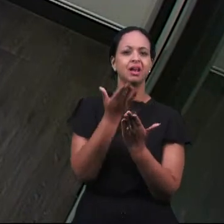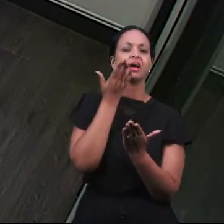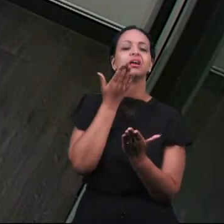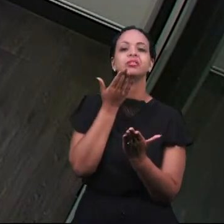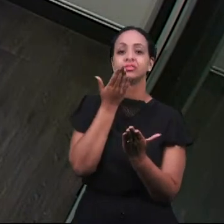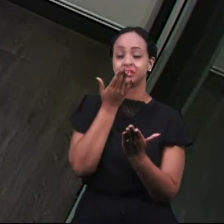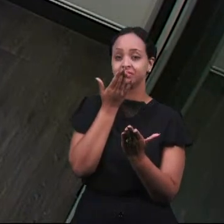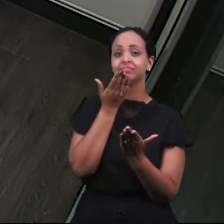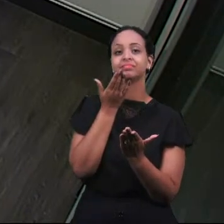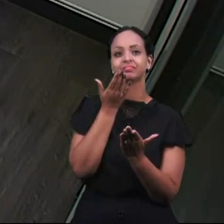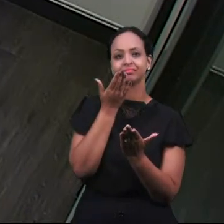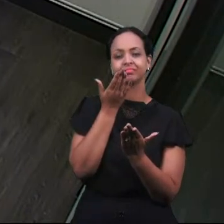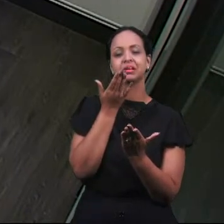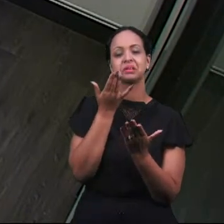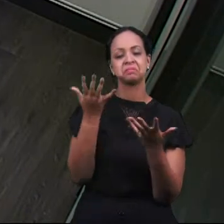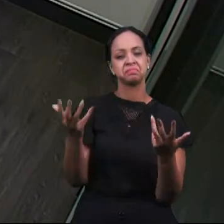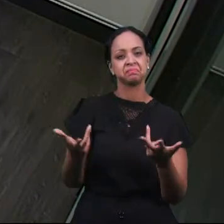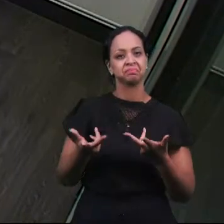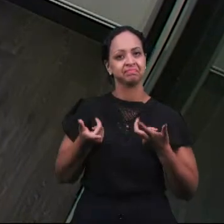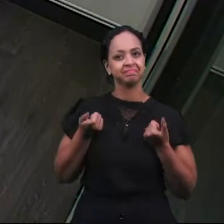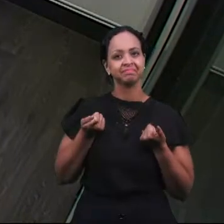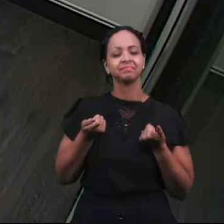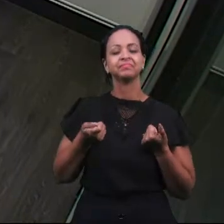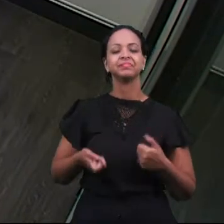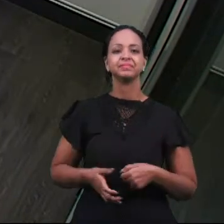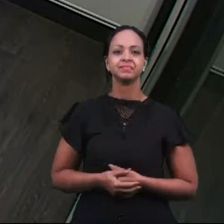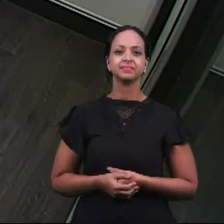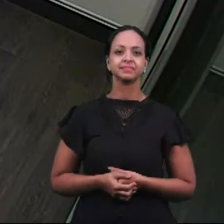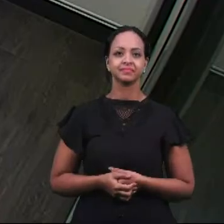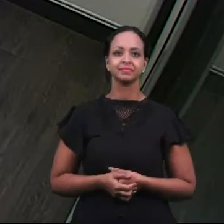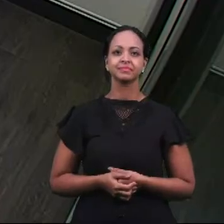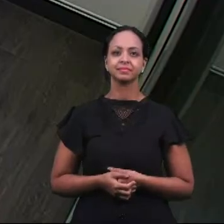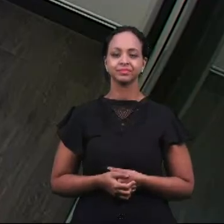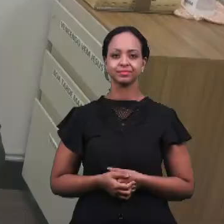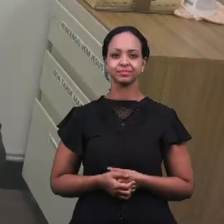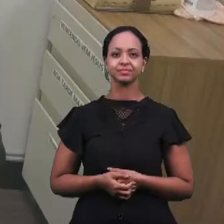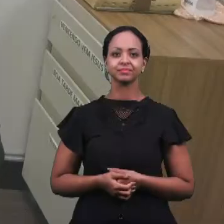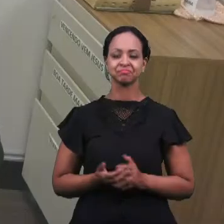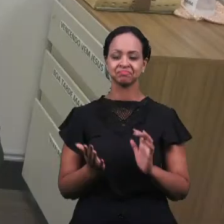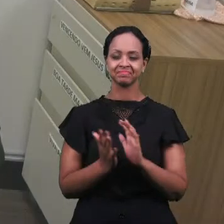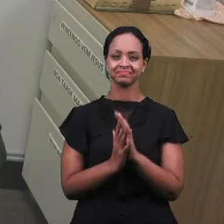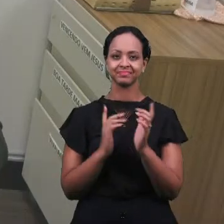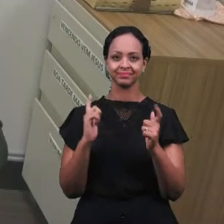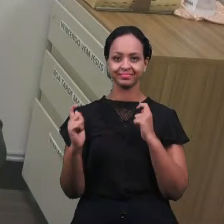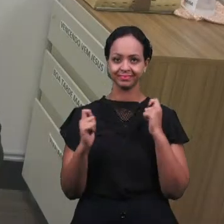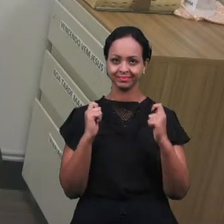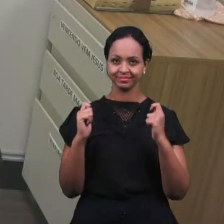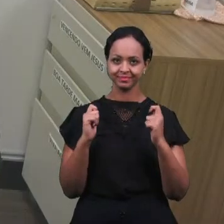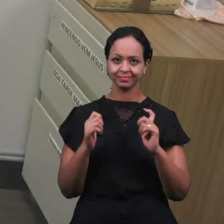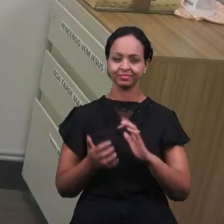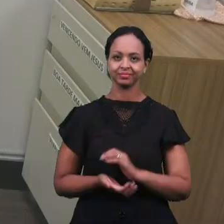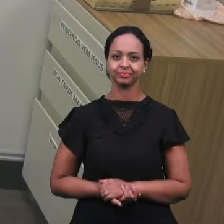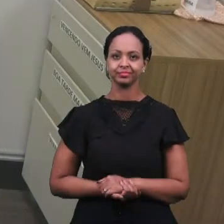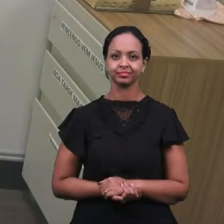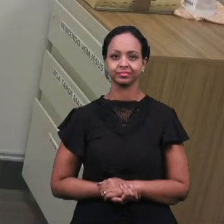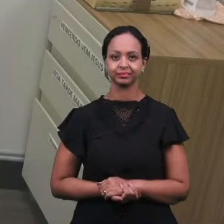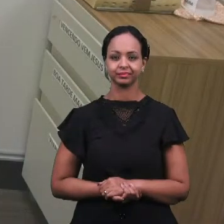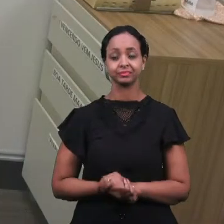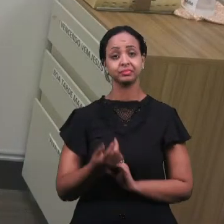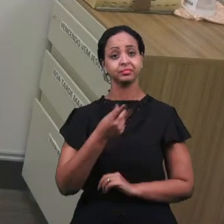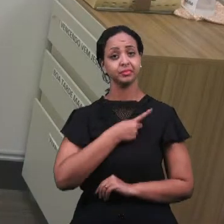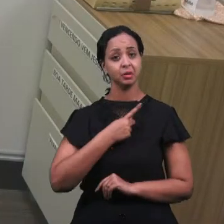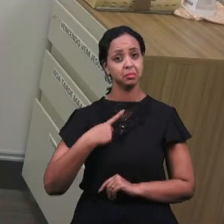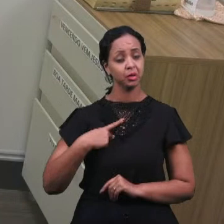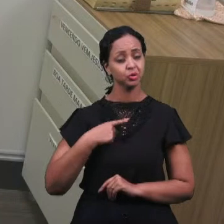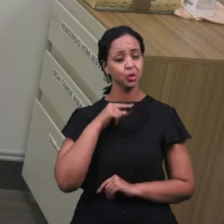Santo é extraordinária. É verdade. Maravilhosa. Sem dúvidas. Louvado seja o nome do Senhor por isso. O pastor, como já